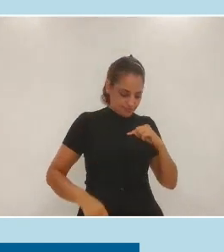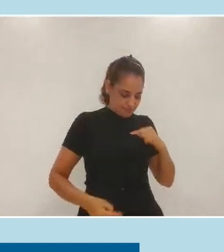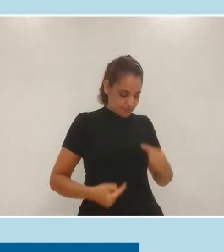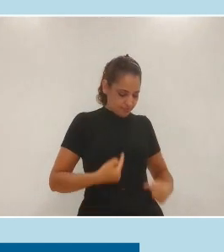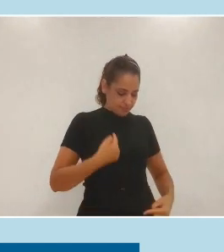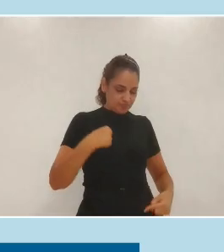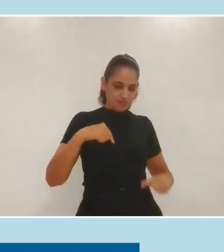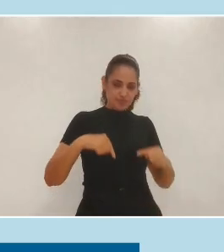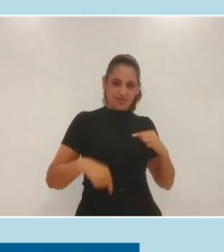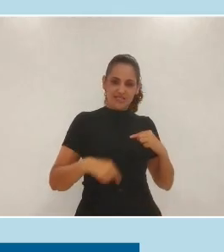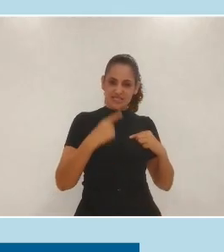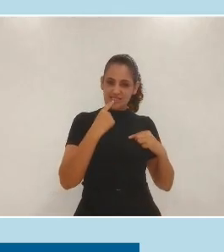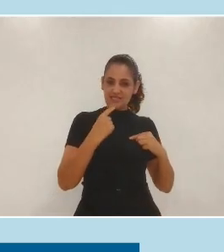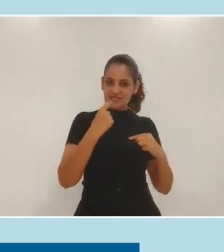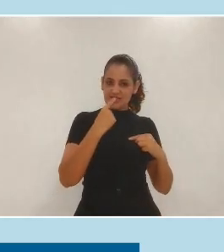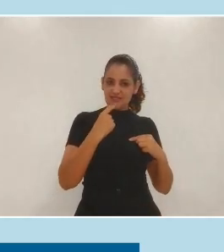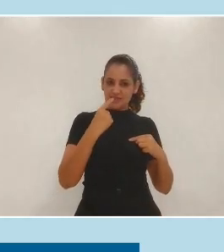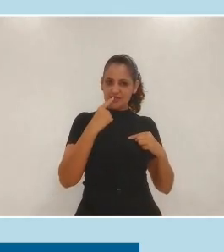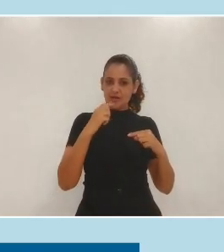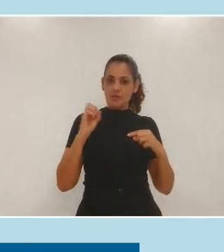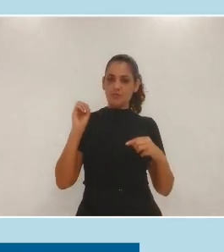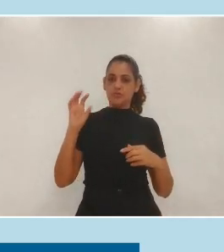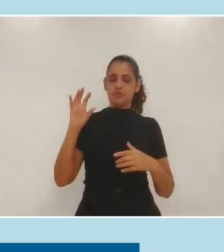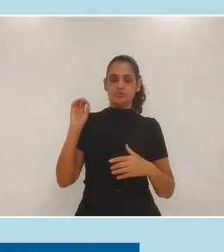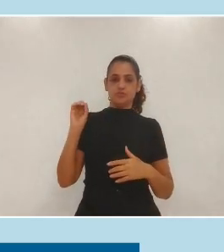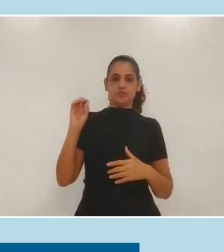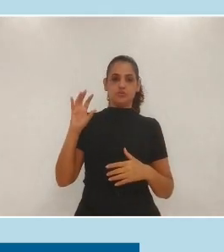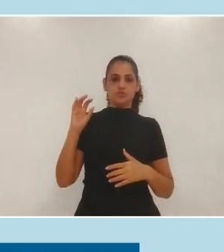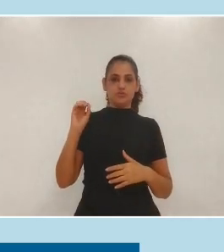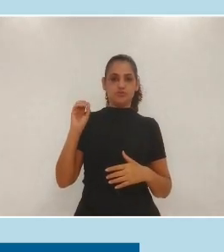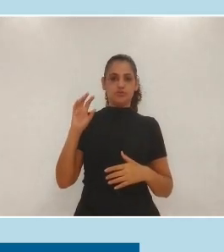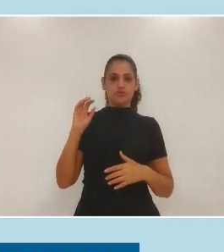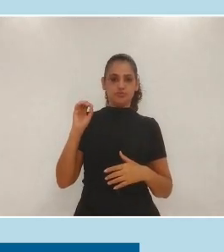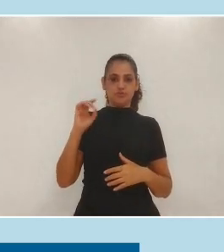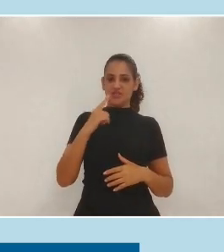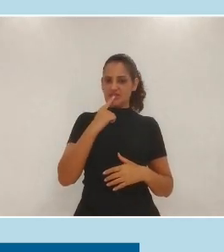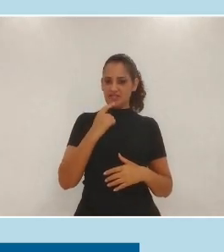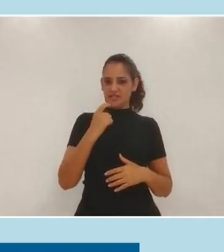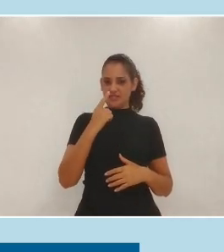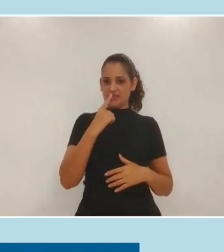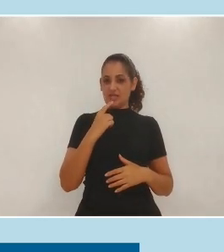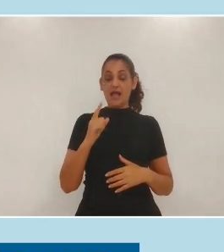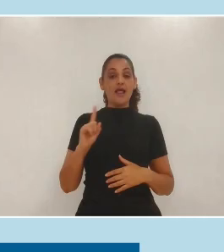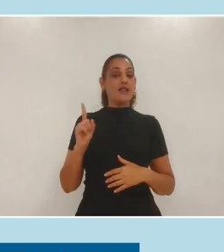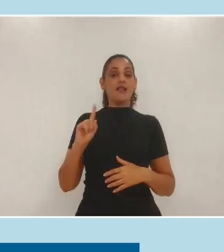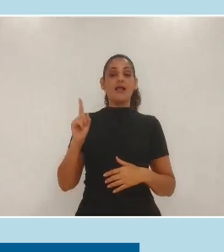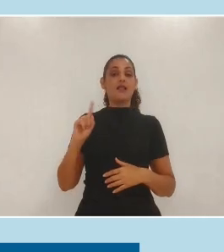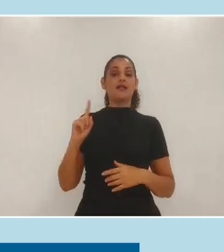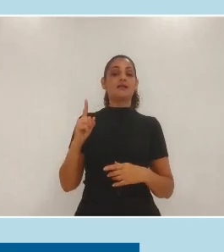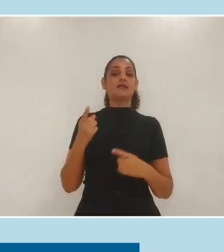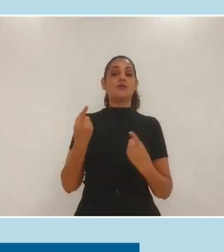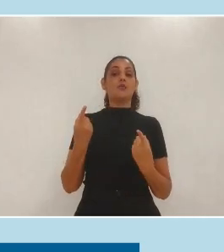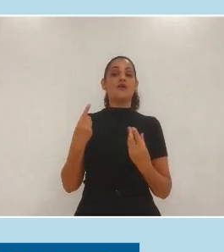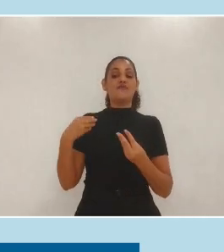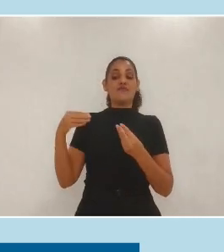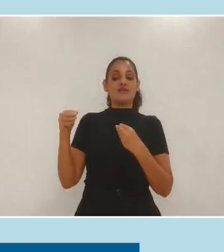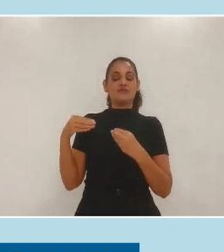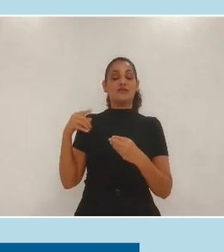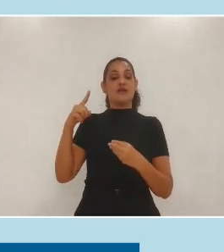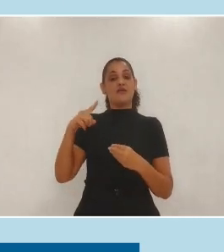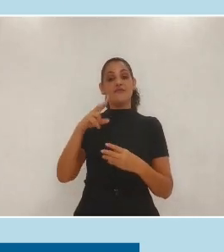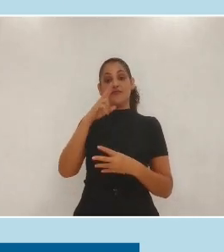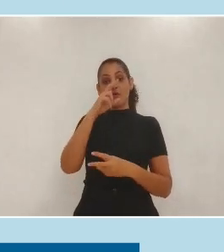Ela é onde pulsiona, o sangue joga lá, então ela não é tão flexível, ela é muito mais de força. E aí ela